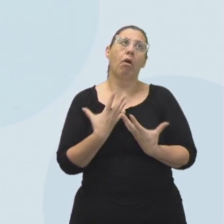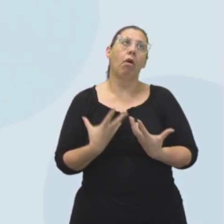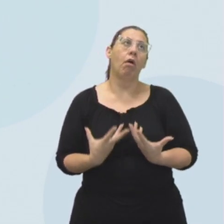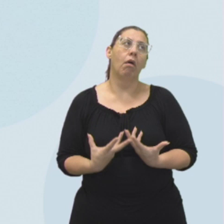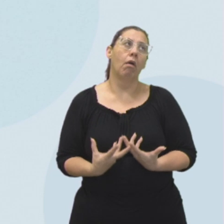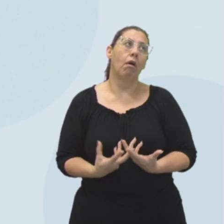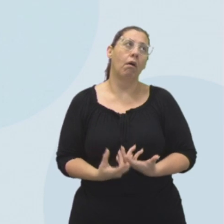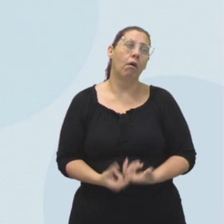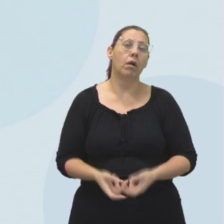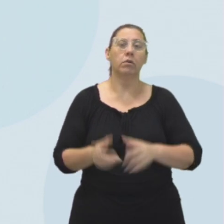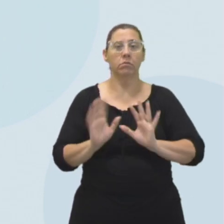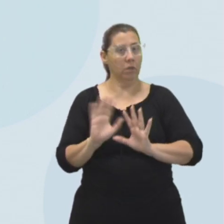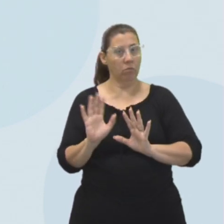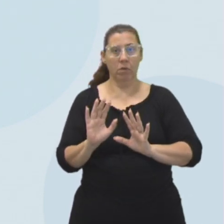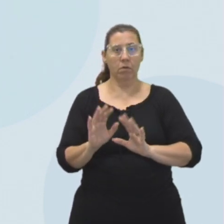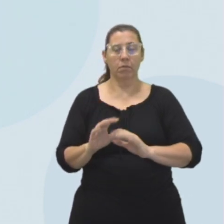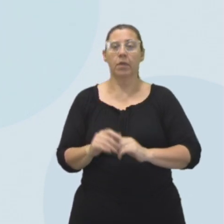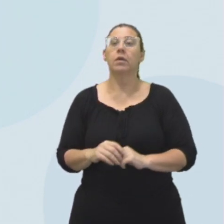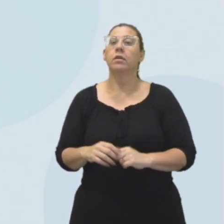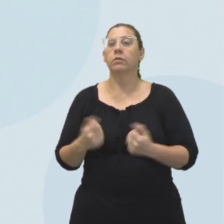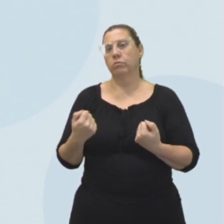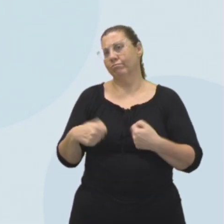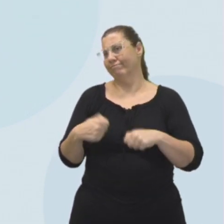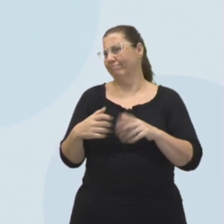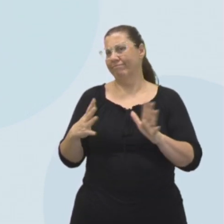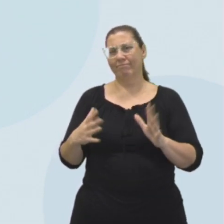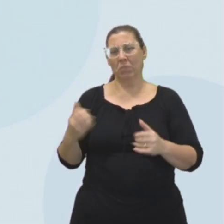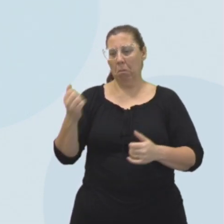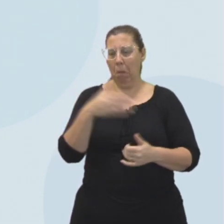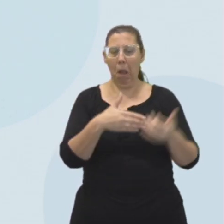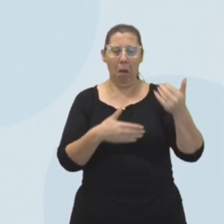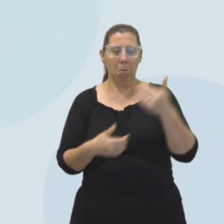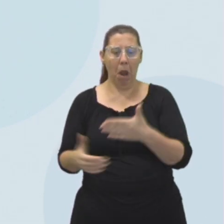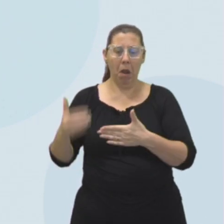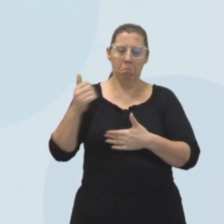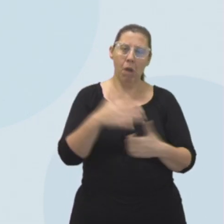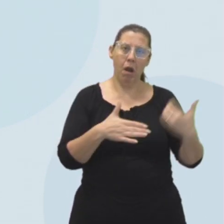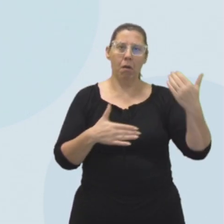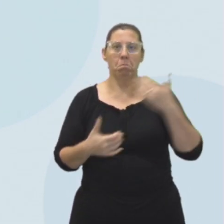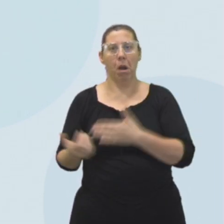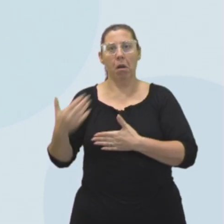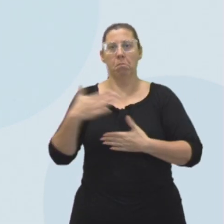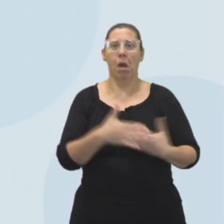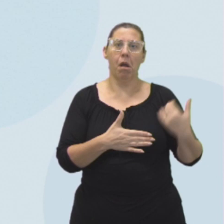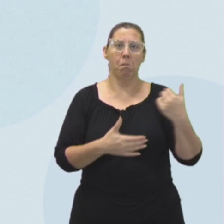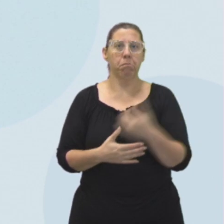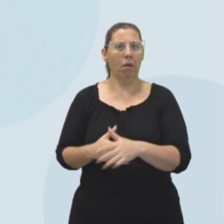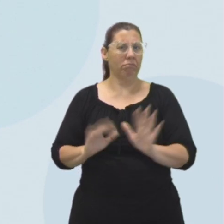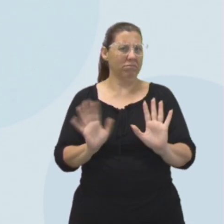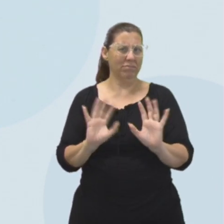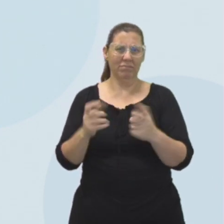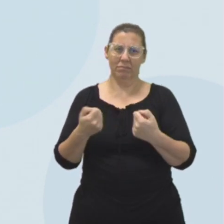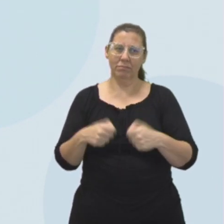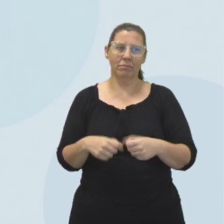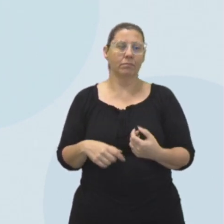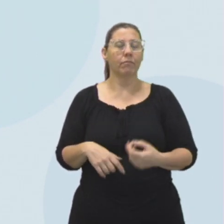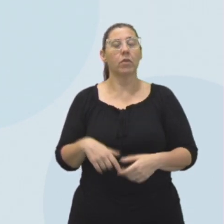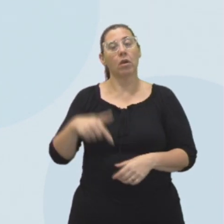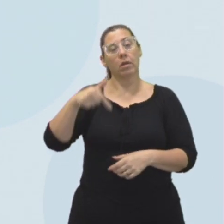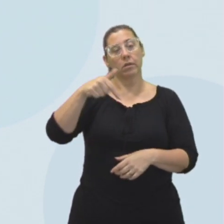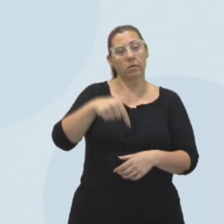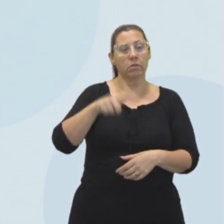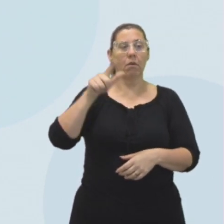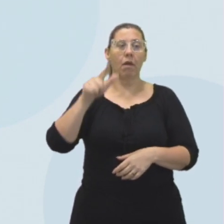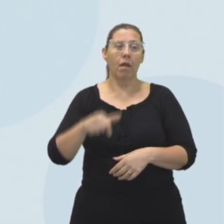informações no slide, caso um vídeo precise apresentar alguns slides. E o sétimo é